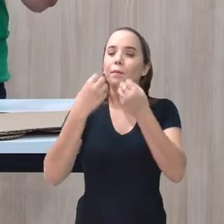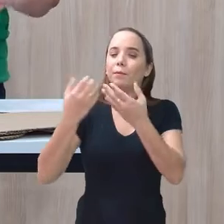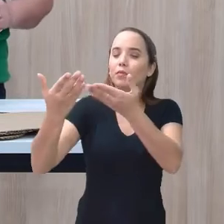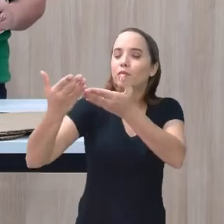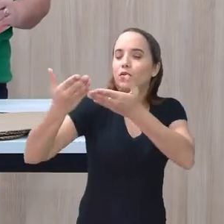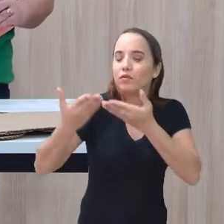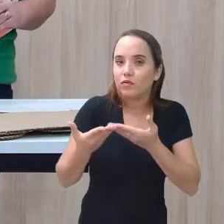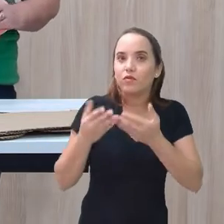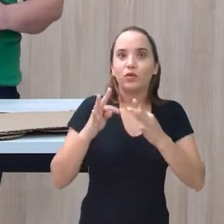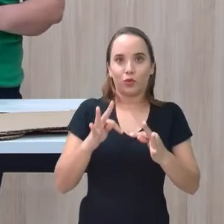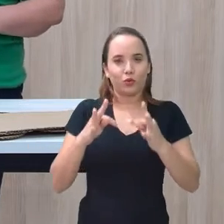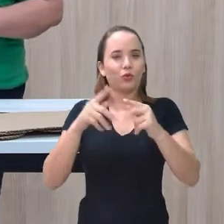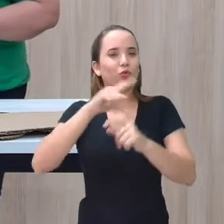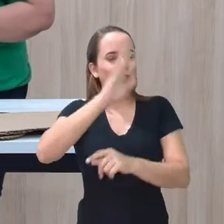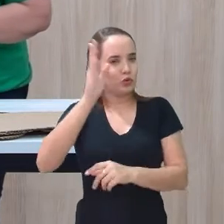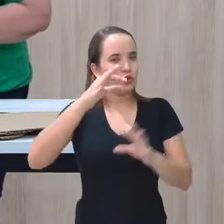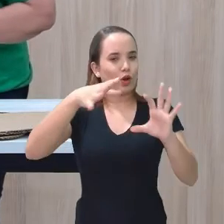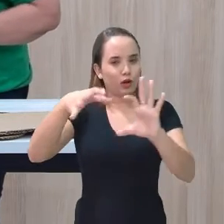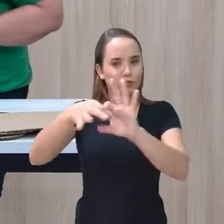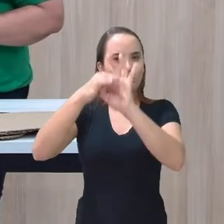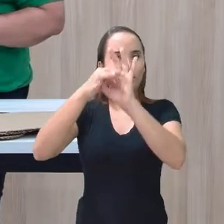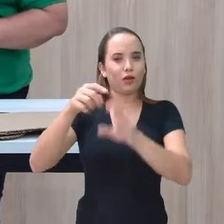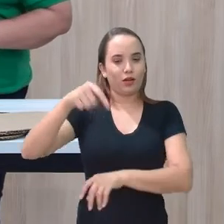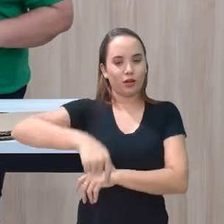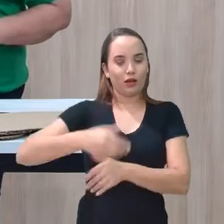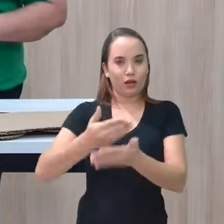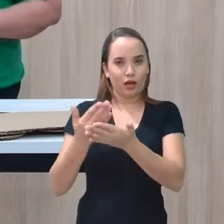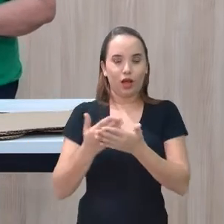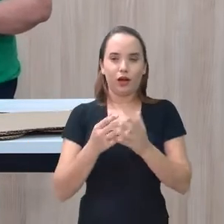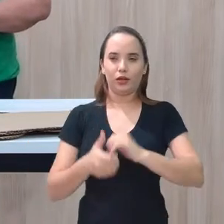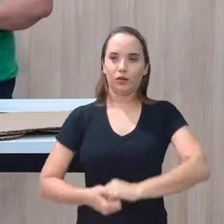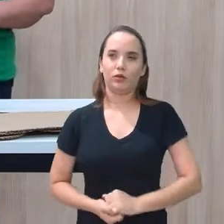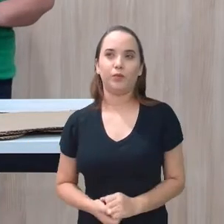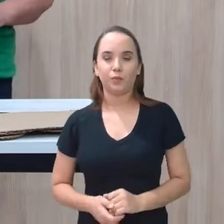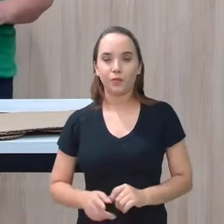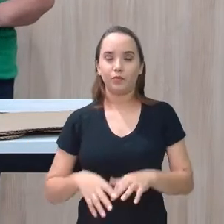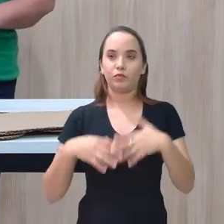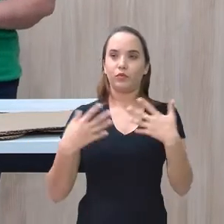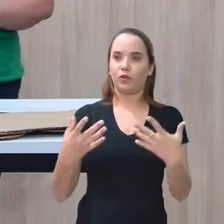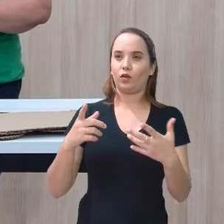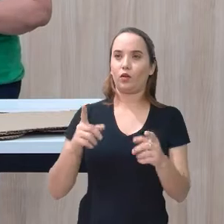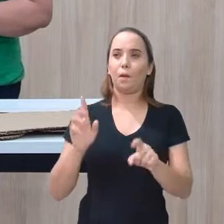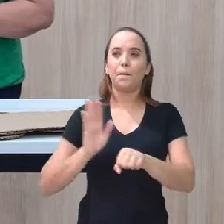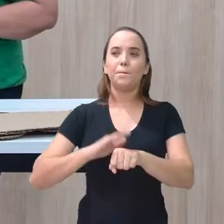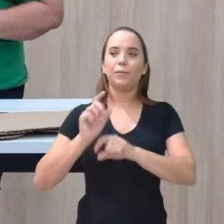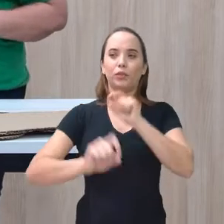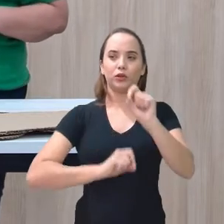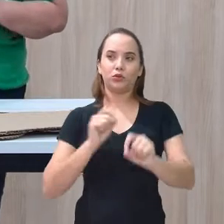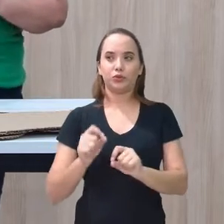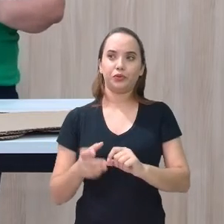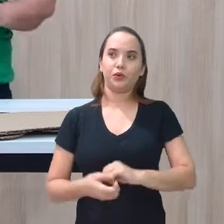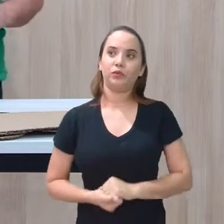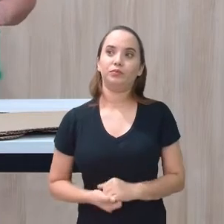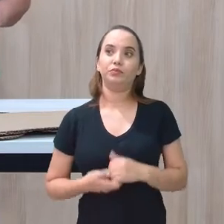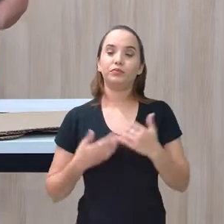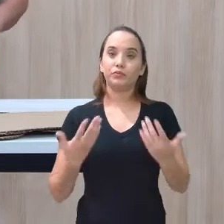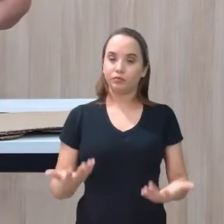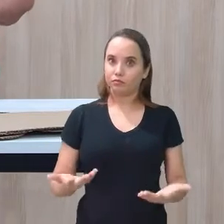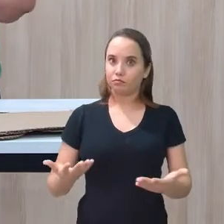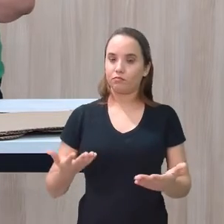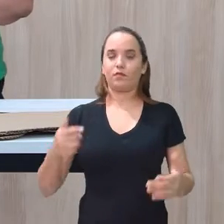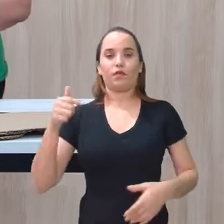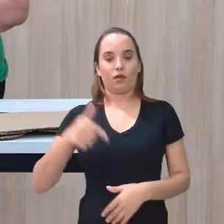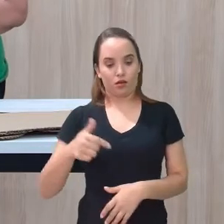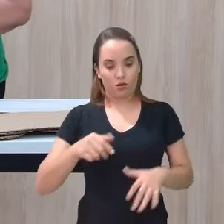e vamos participar. Né? O que é que eu tenho mais para mostrar a vocês? Gente, estamos aí